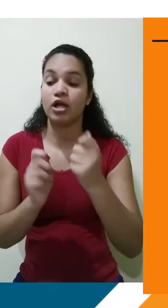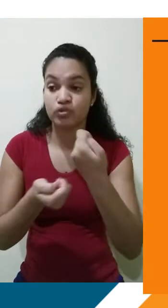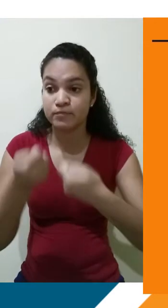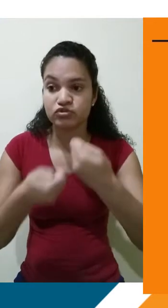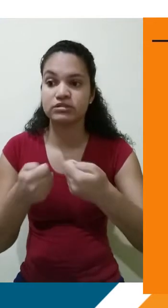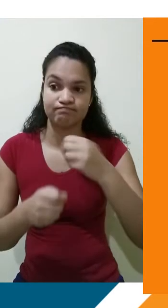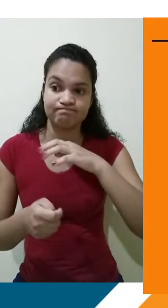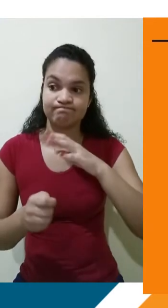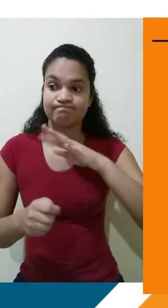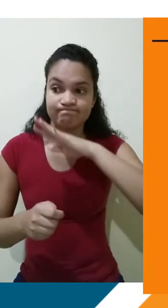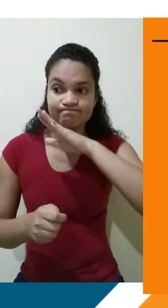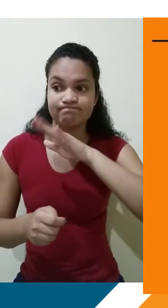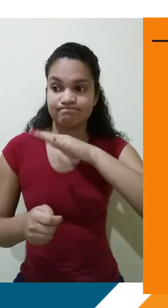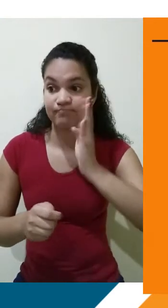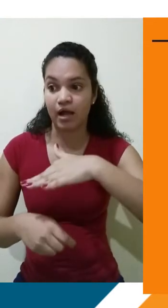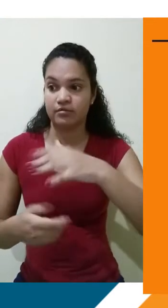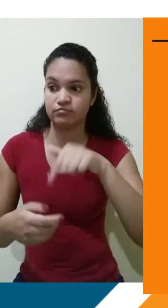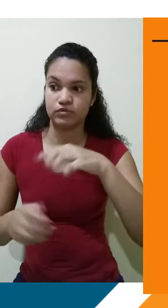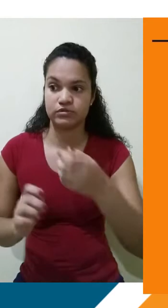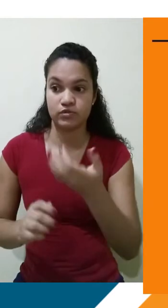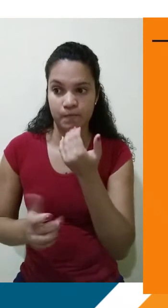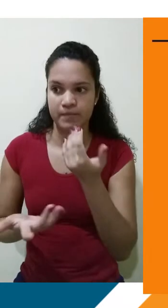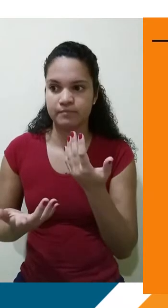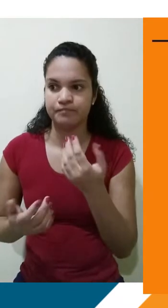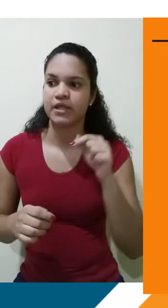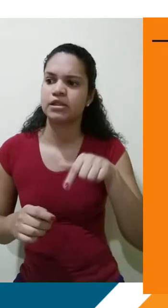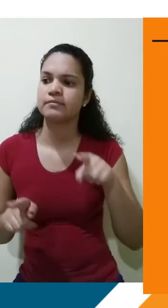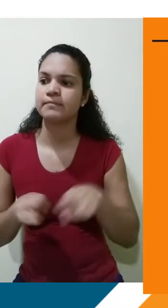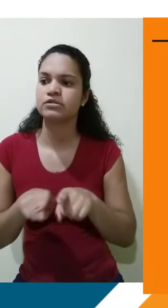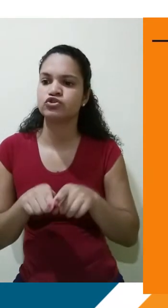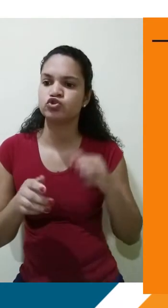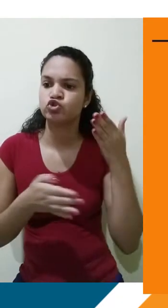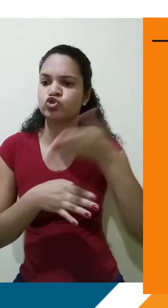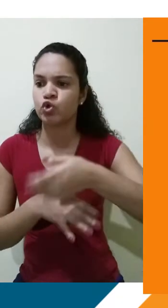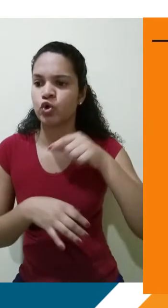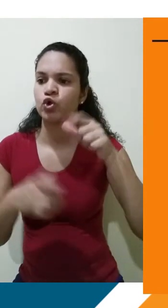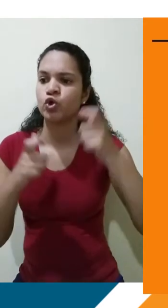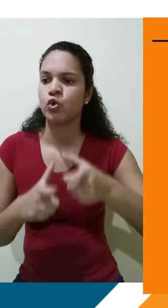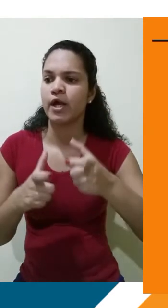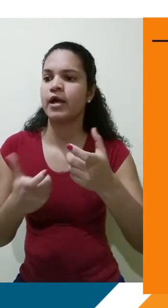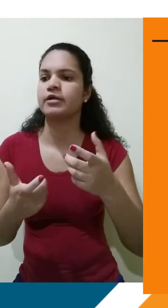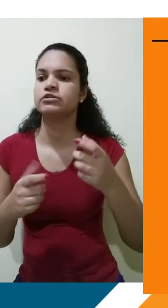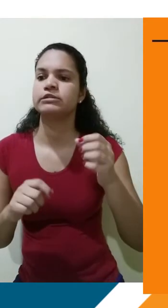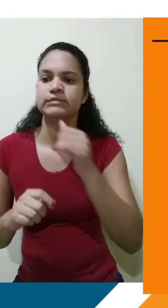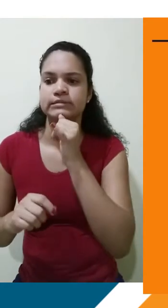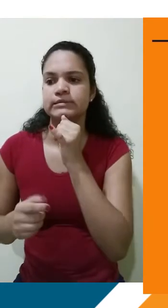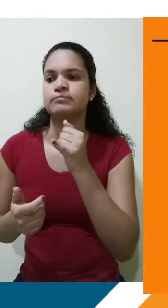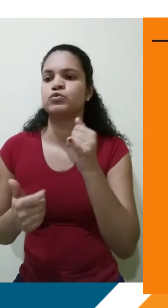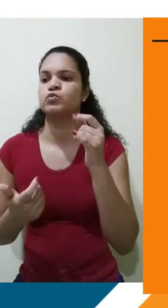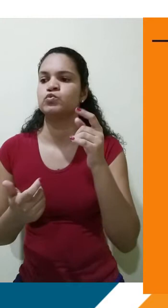até para substâncias banidas em outros lugares, como Estados Unidos e Europa. Percebe que sem o coesivo, que deveria ser um coesivo de